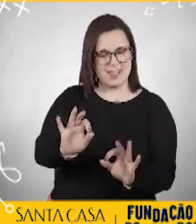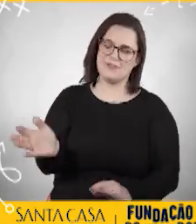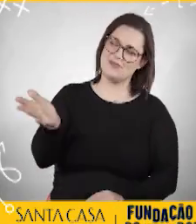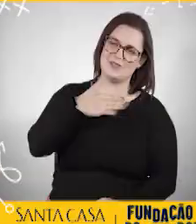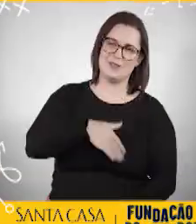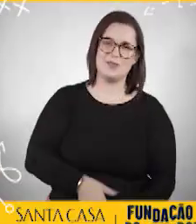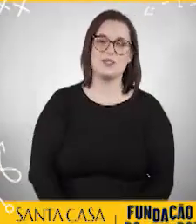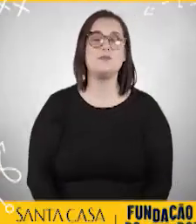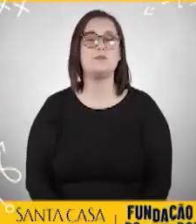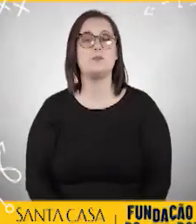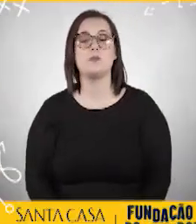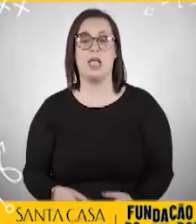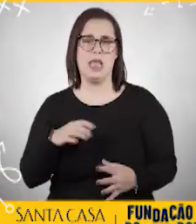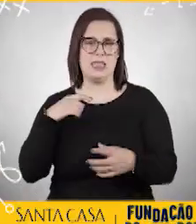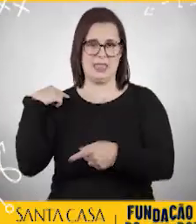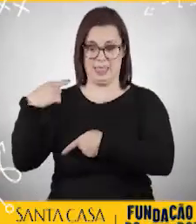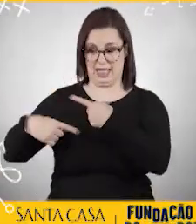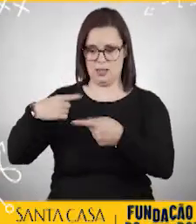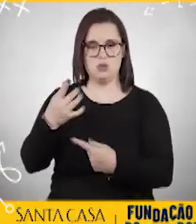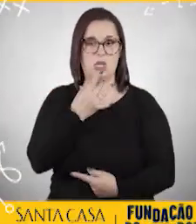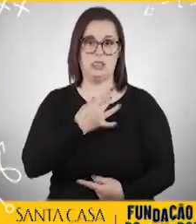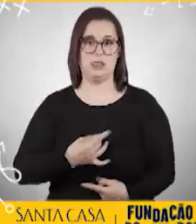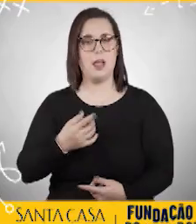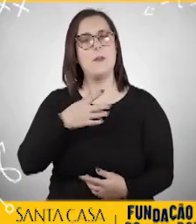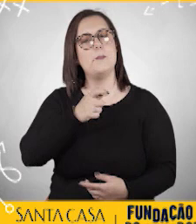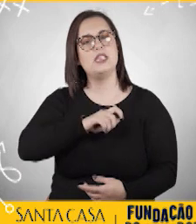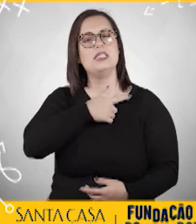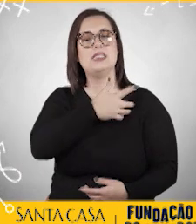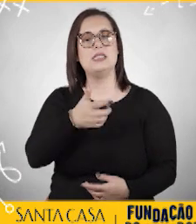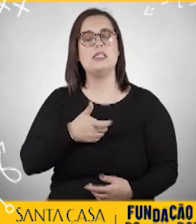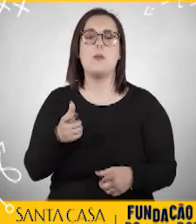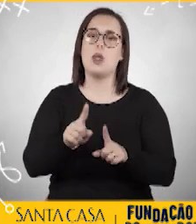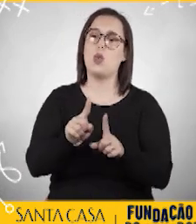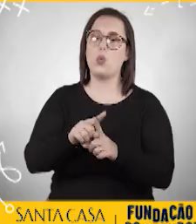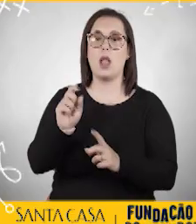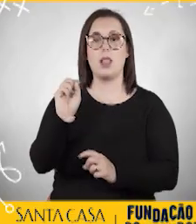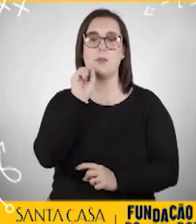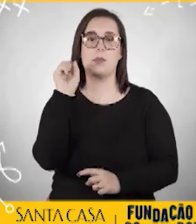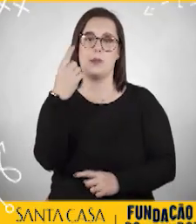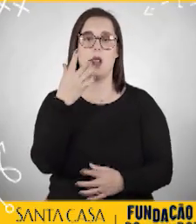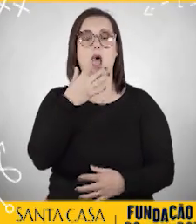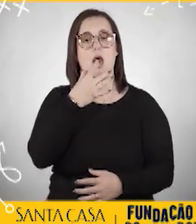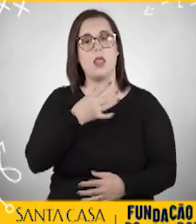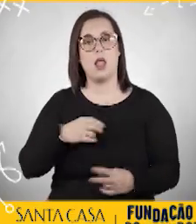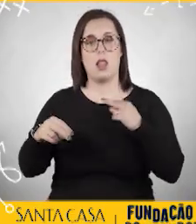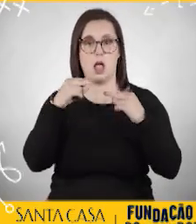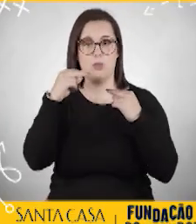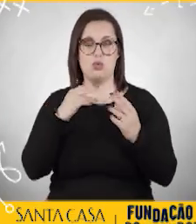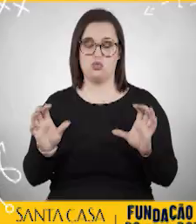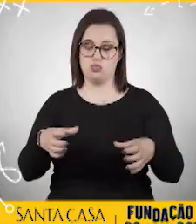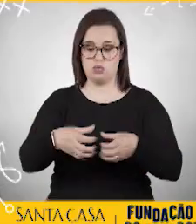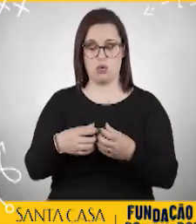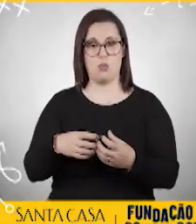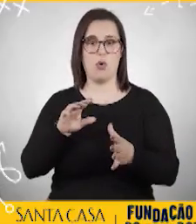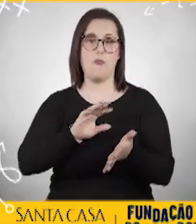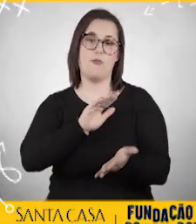a isso. Rico em tradições natalícias, o mês de dezembro trouxe também o primeiro almoço de Natal do Conselho de